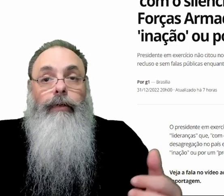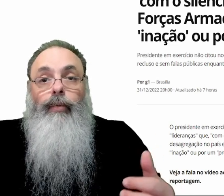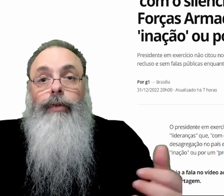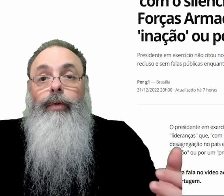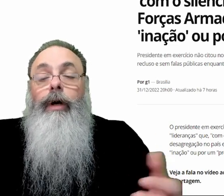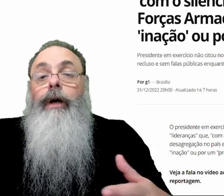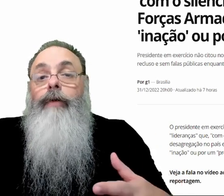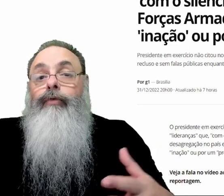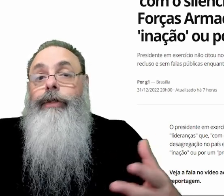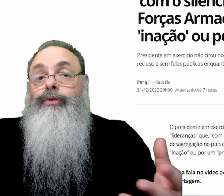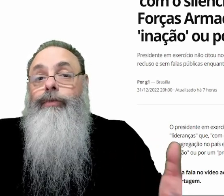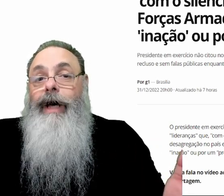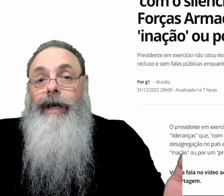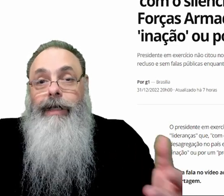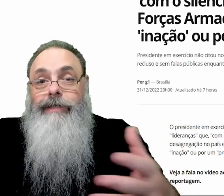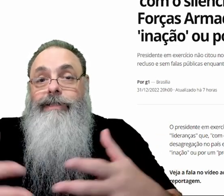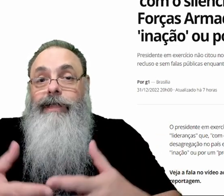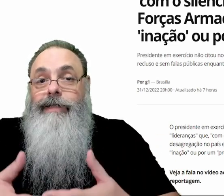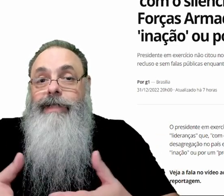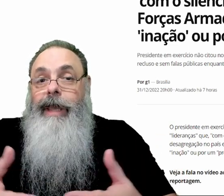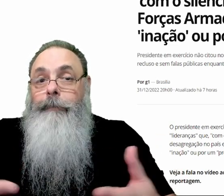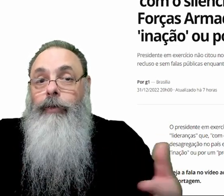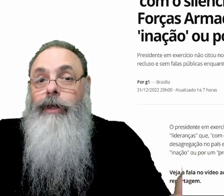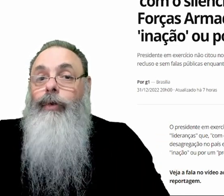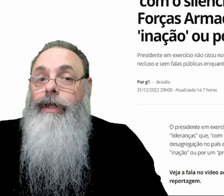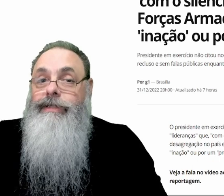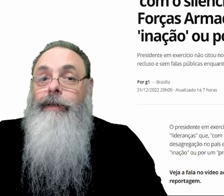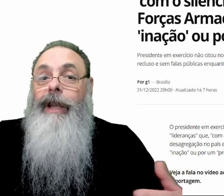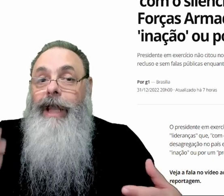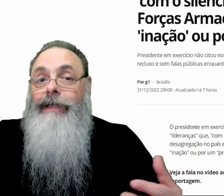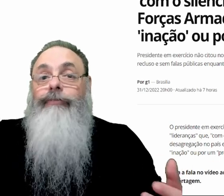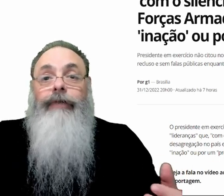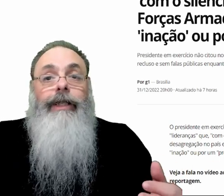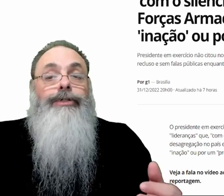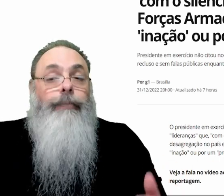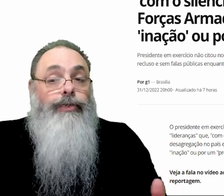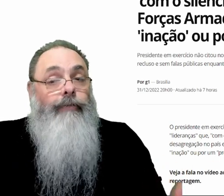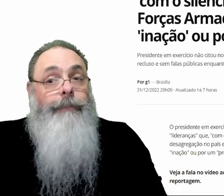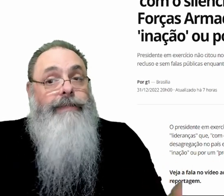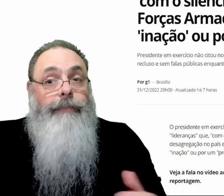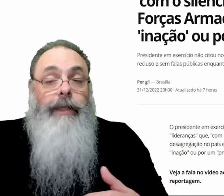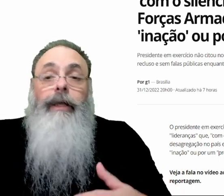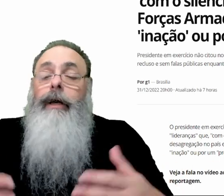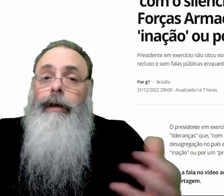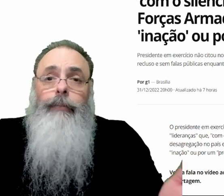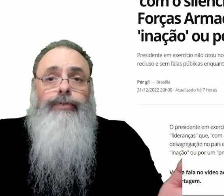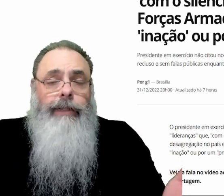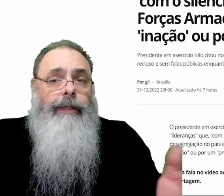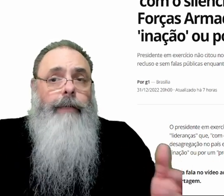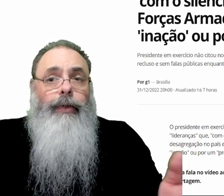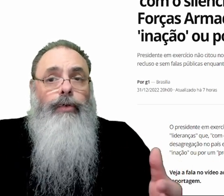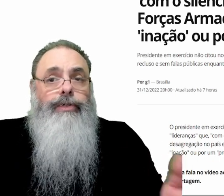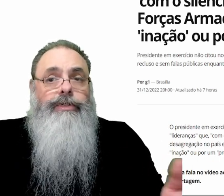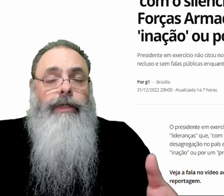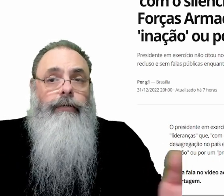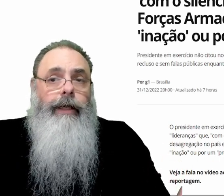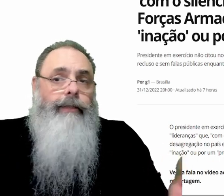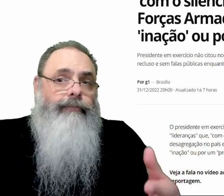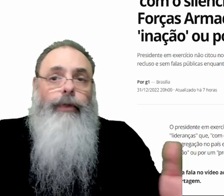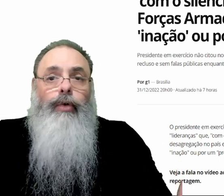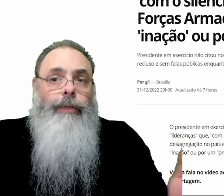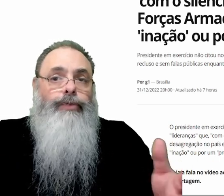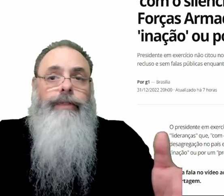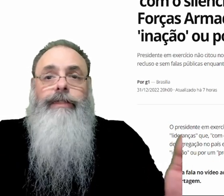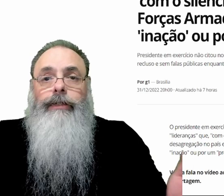Quando forem estudar essa época nossa lá na frente, o pessoal vai perceber. Ah, Bolsonaro era meio grosseiro,